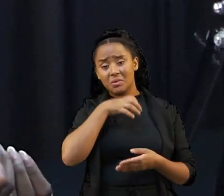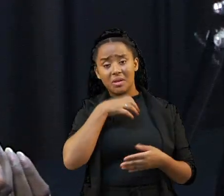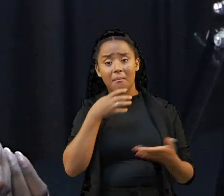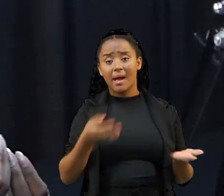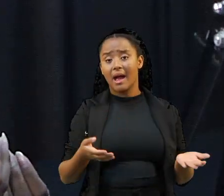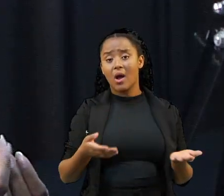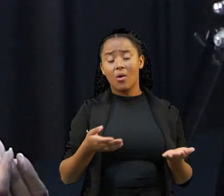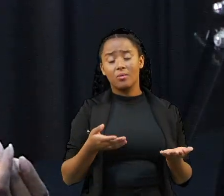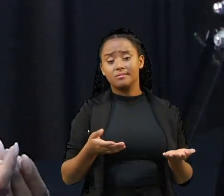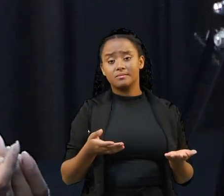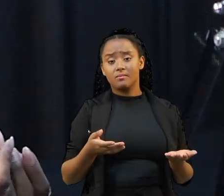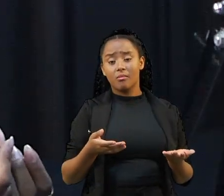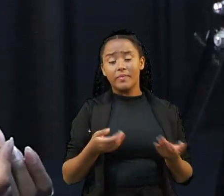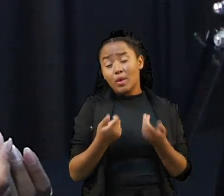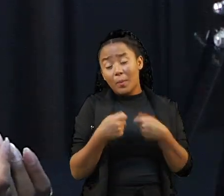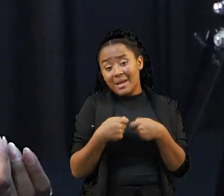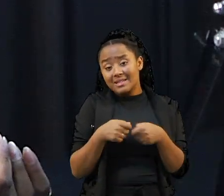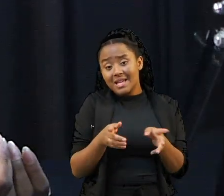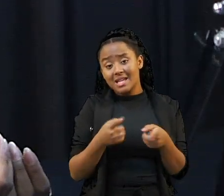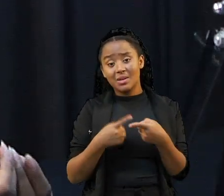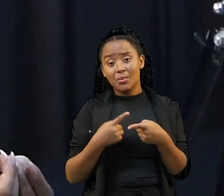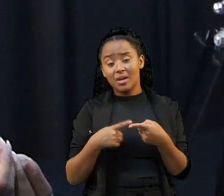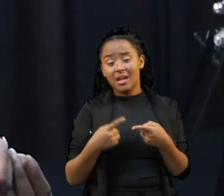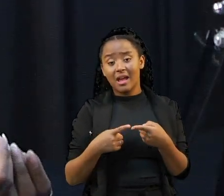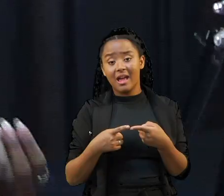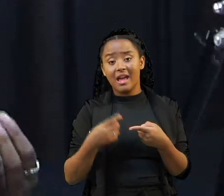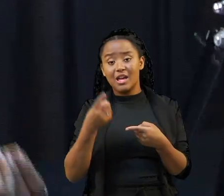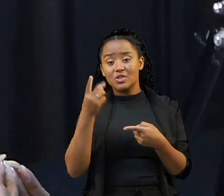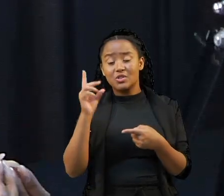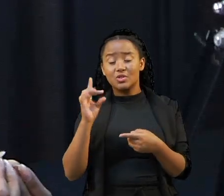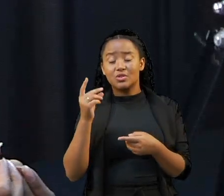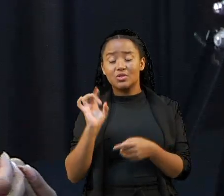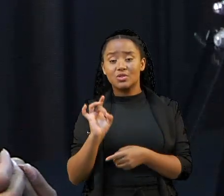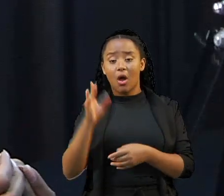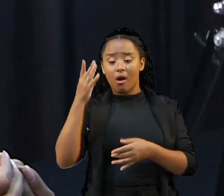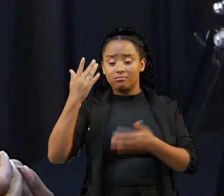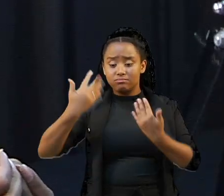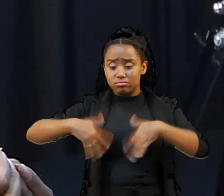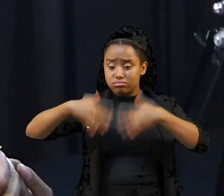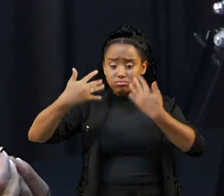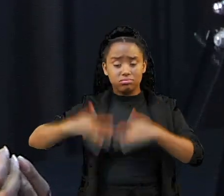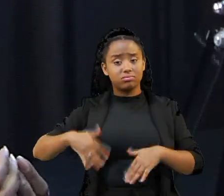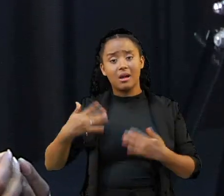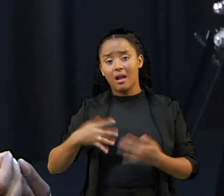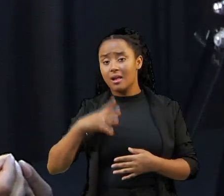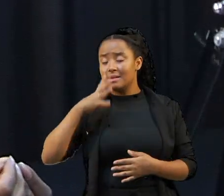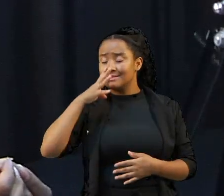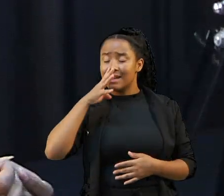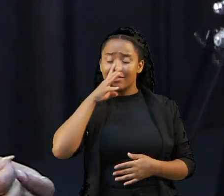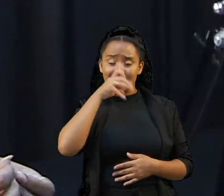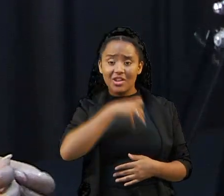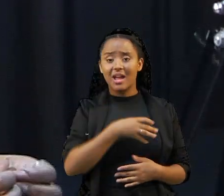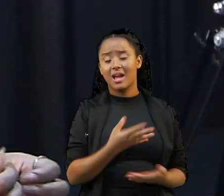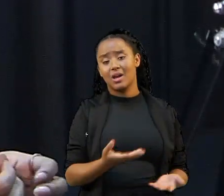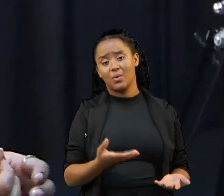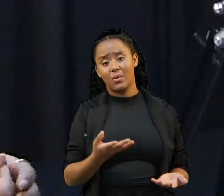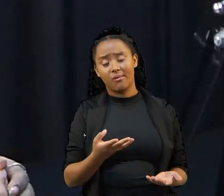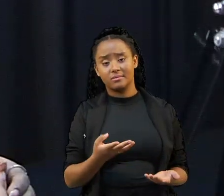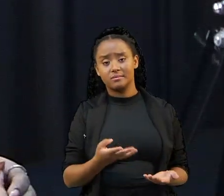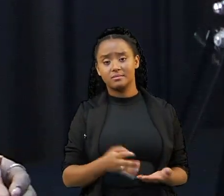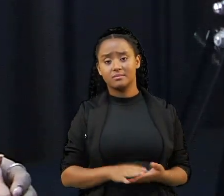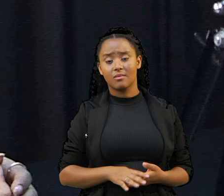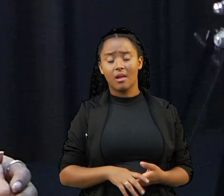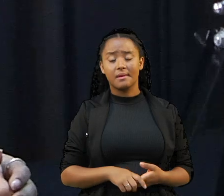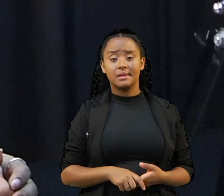para alimentação. E não é só para alimentação, é visando lucro também, sabe? E aí é uma